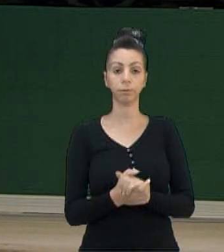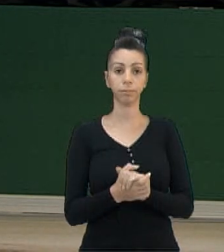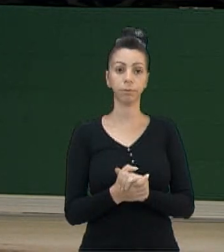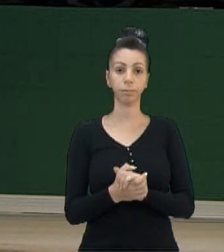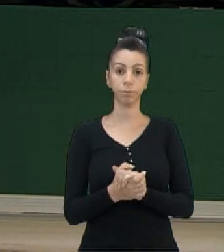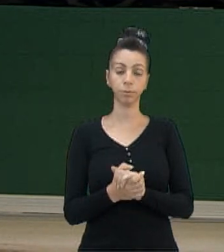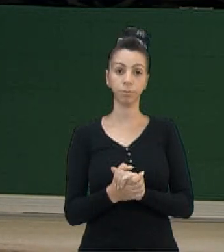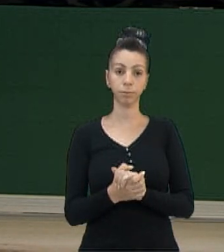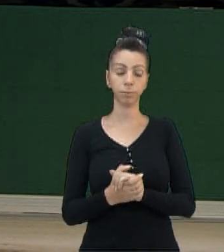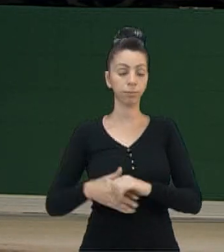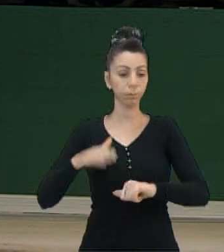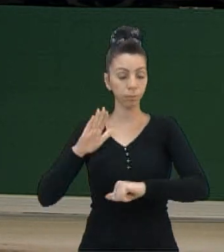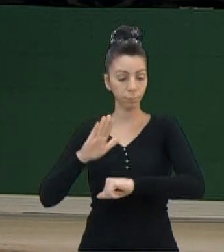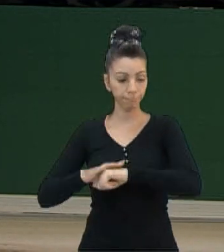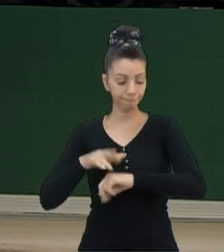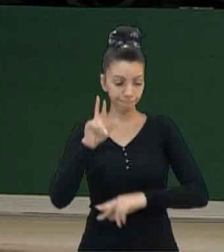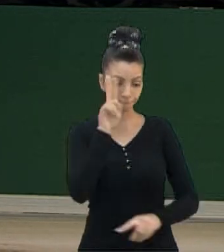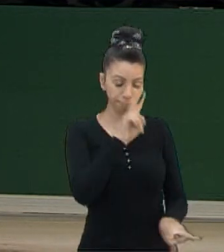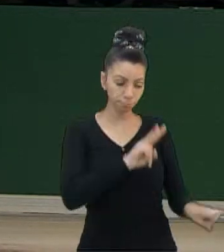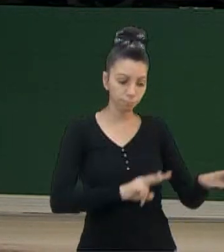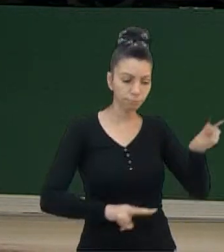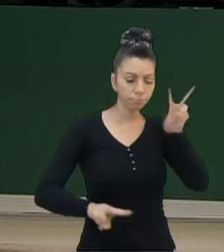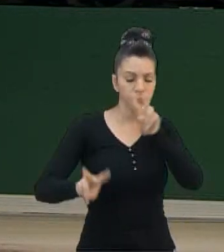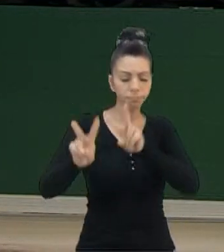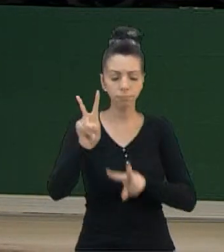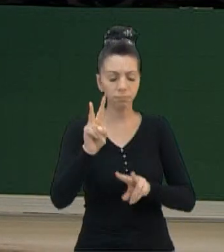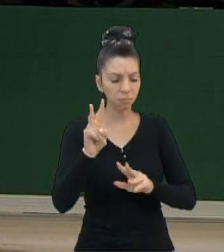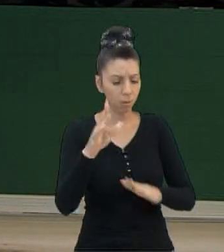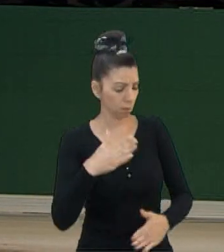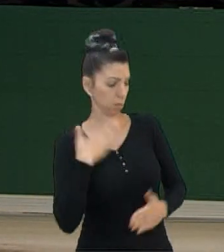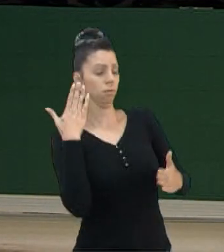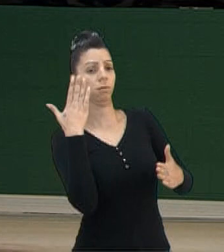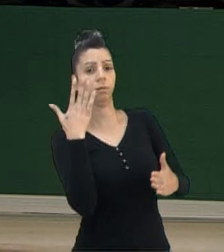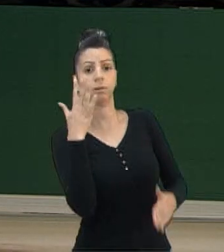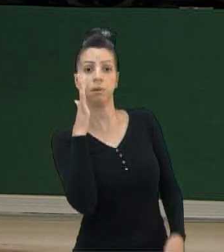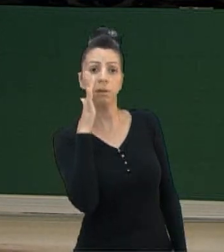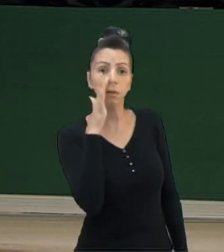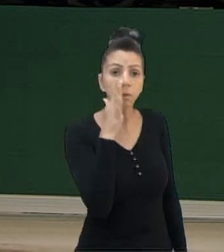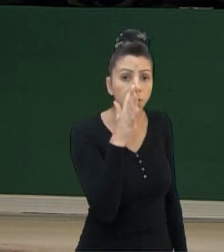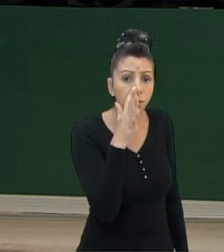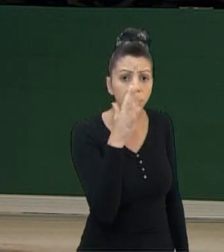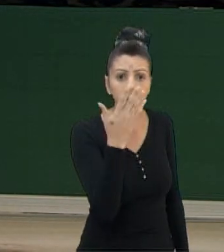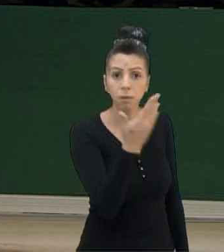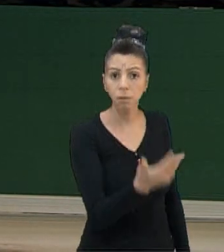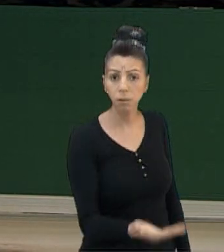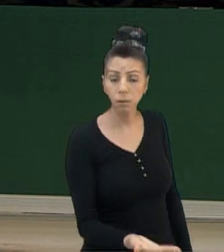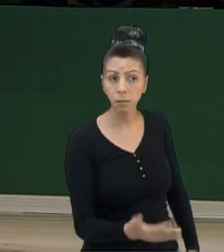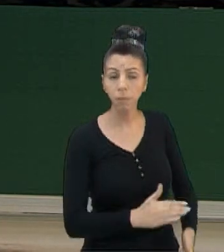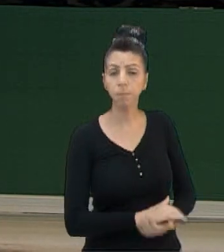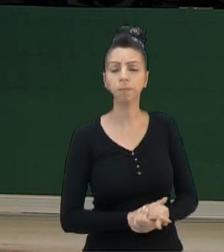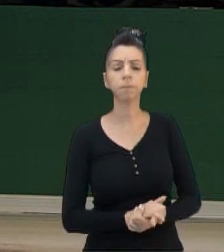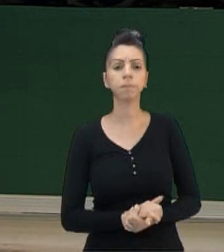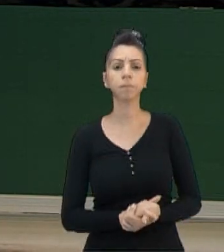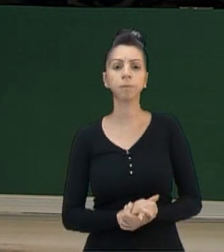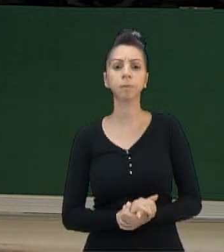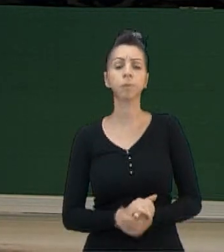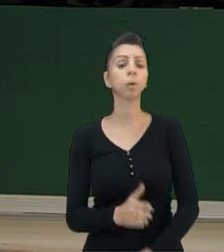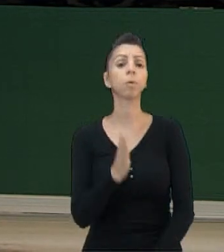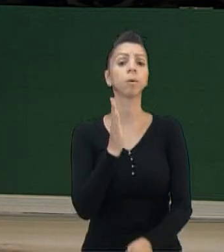vai caminhando e olhando para aquilo e, de repente, ele se assusta com aquilo. Então, veja, onde que está?